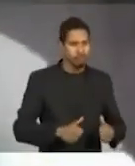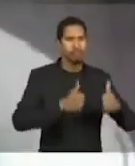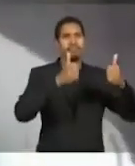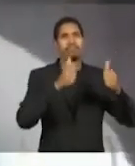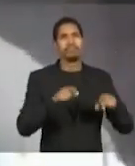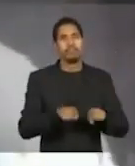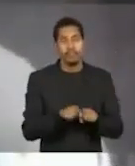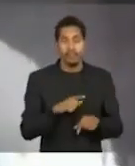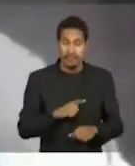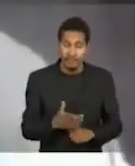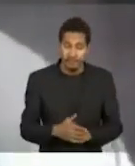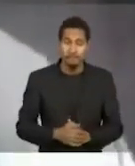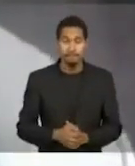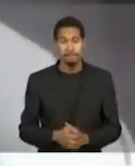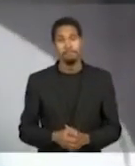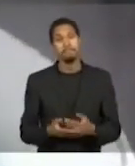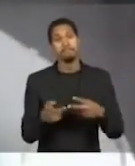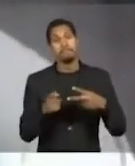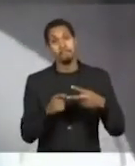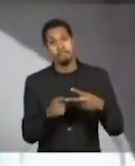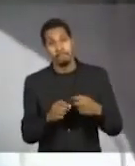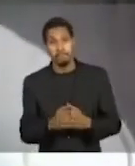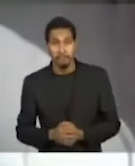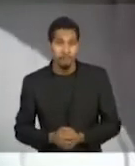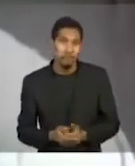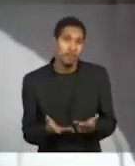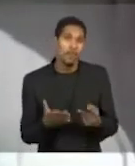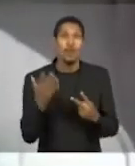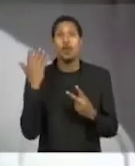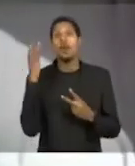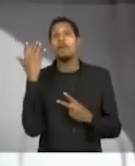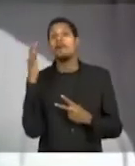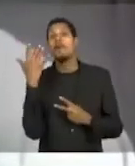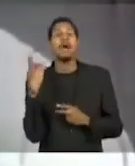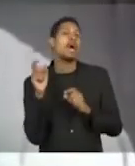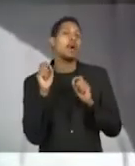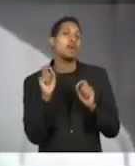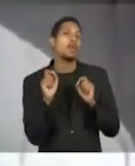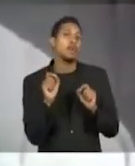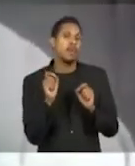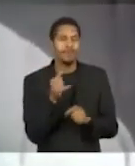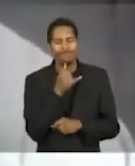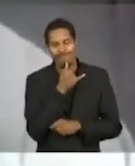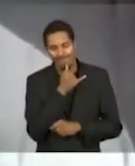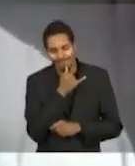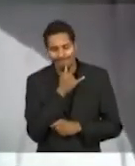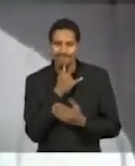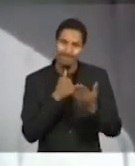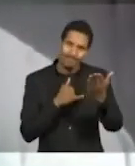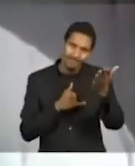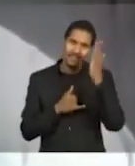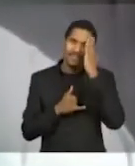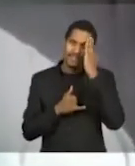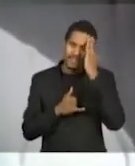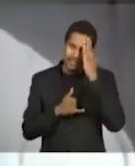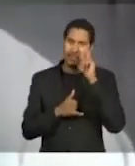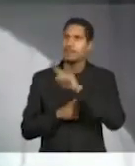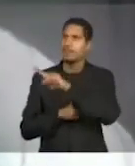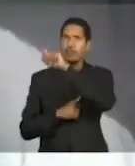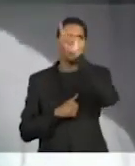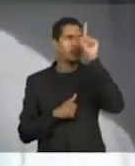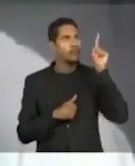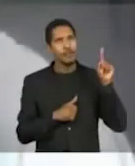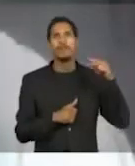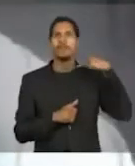área ambiental. Também não temos o que comemorar, presidente. Vossa Excelência sabe do que eu estou falando e os vereadores que estão